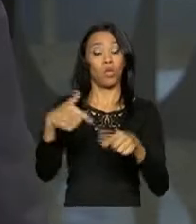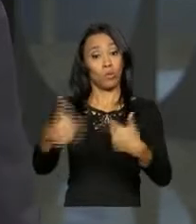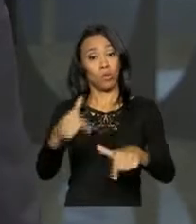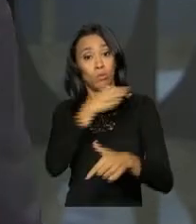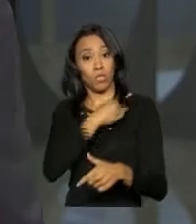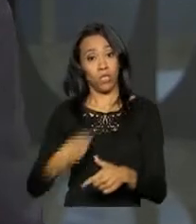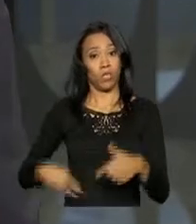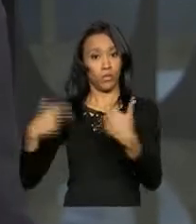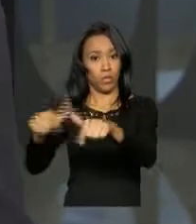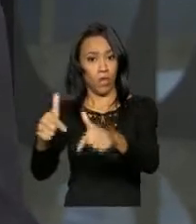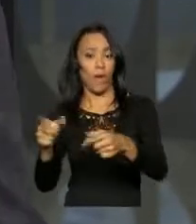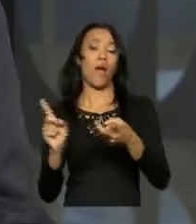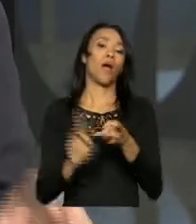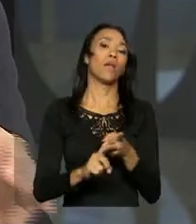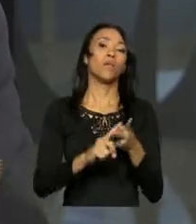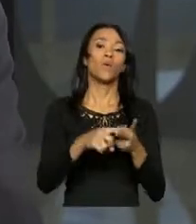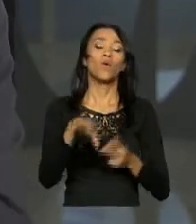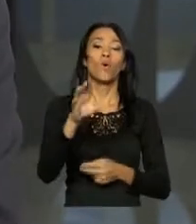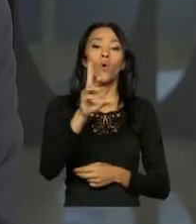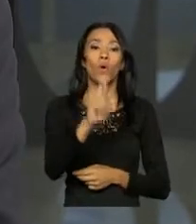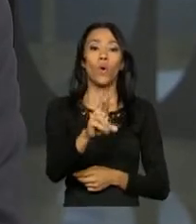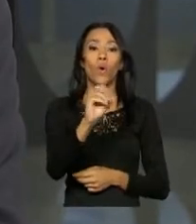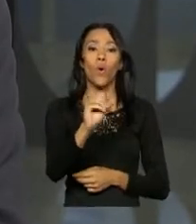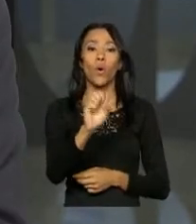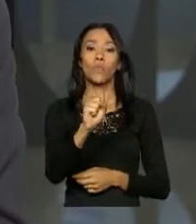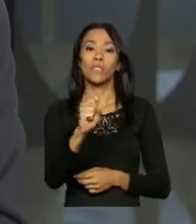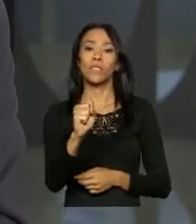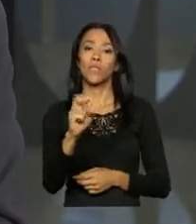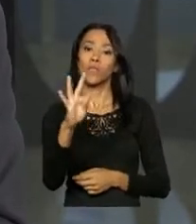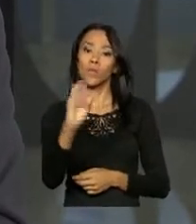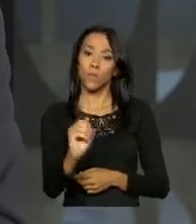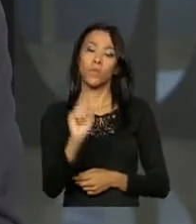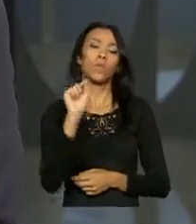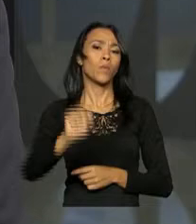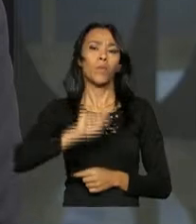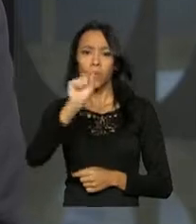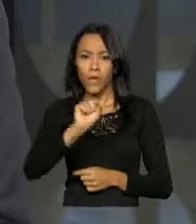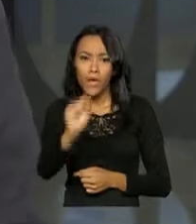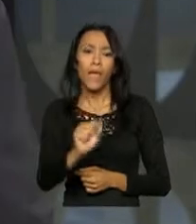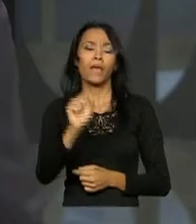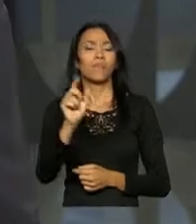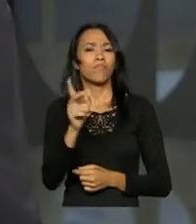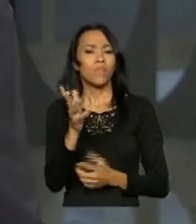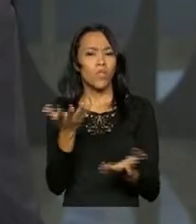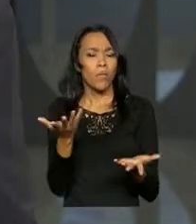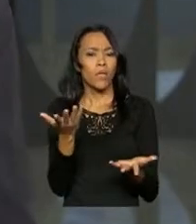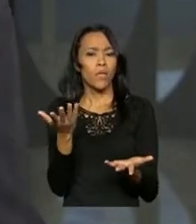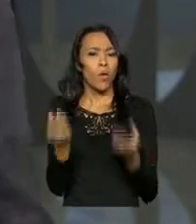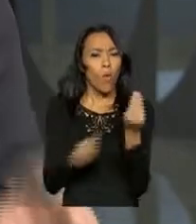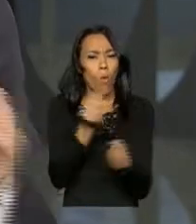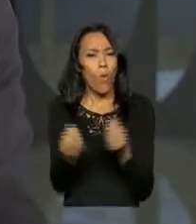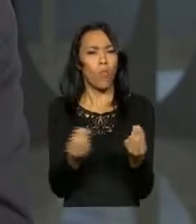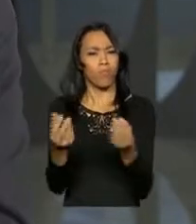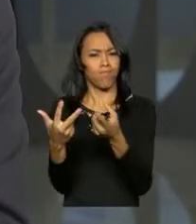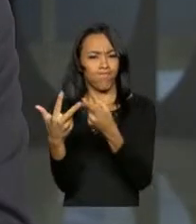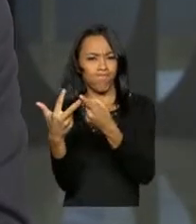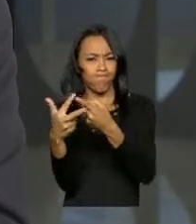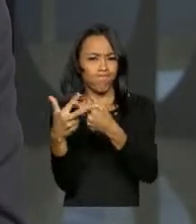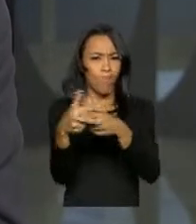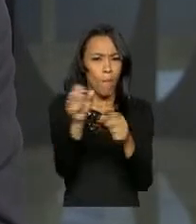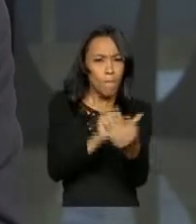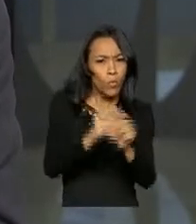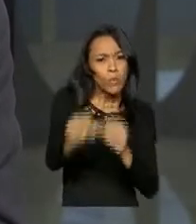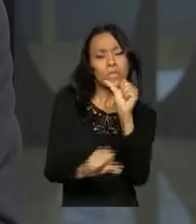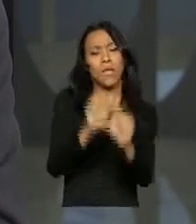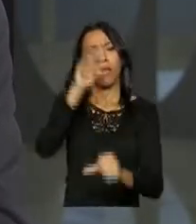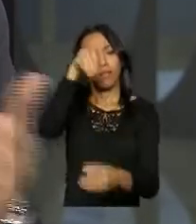miguel rossetto é dialogar com a sociedade e buscar convergências sobre a reforma considerando que